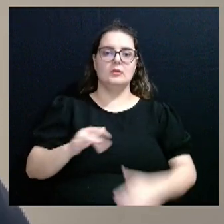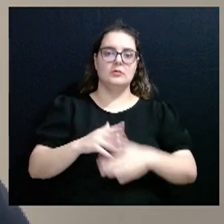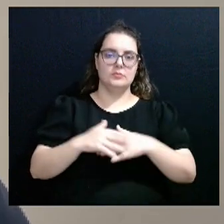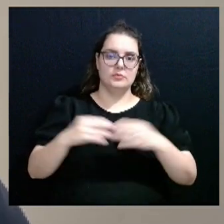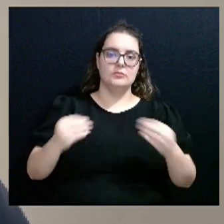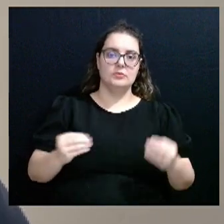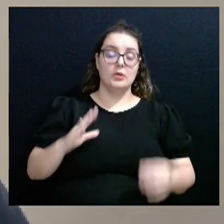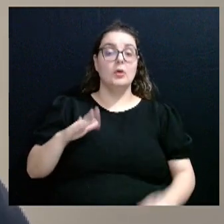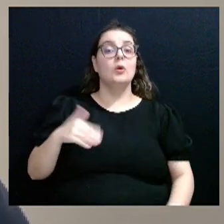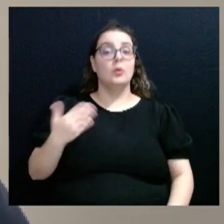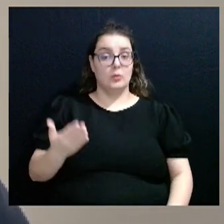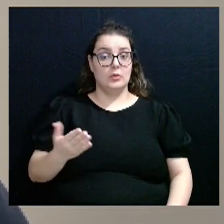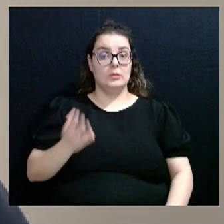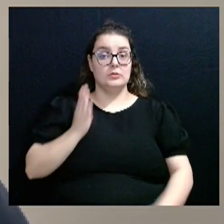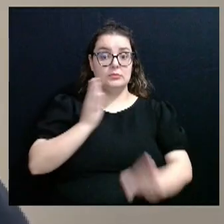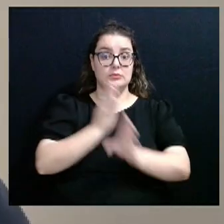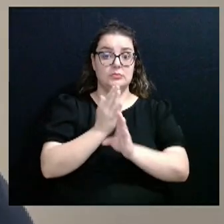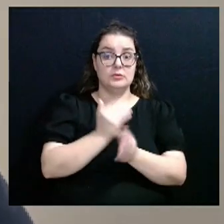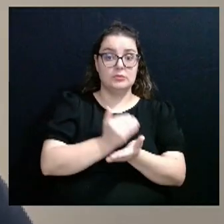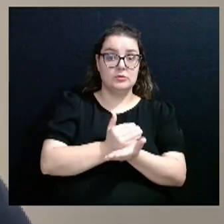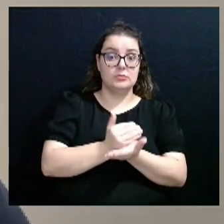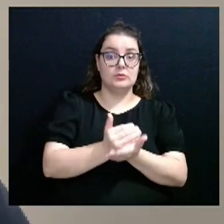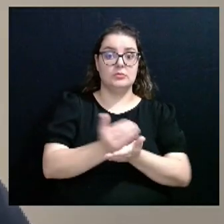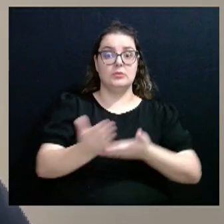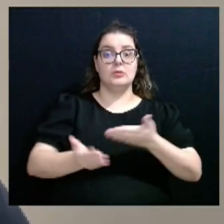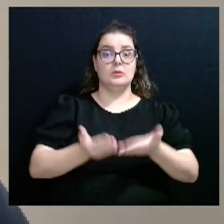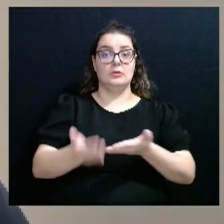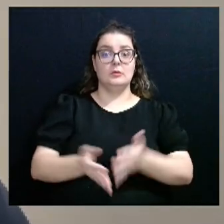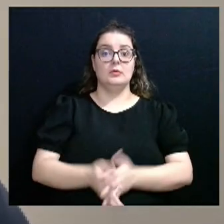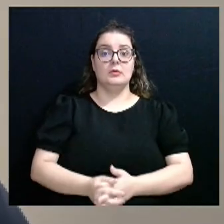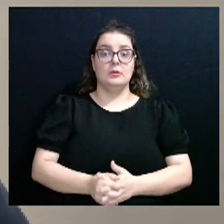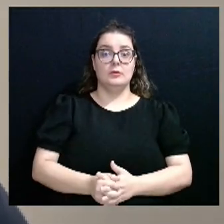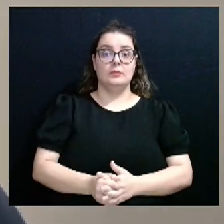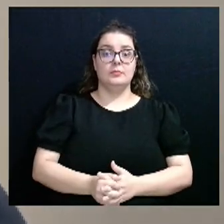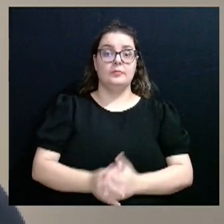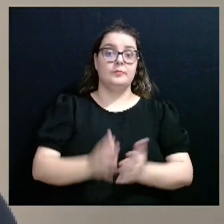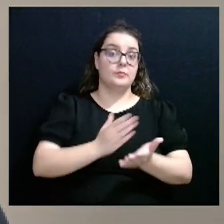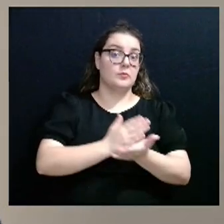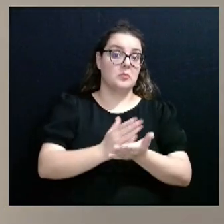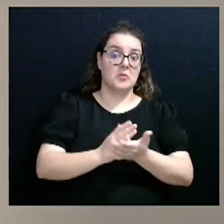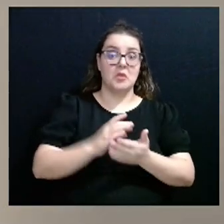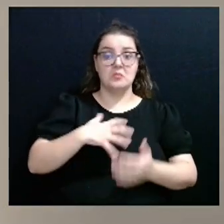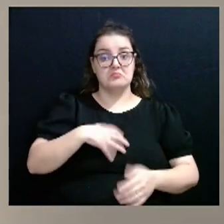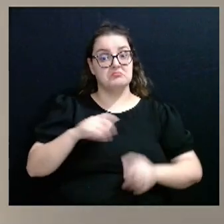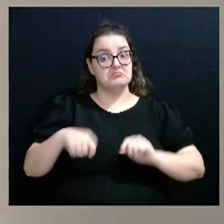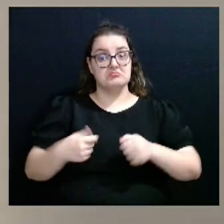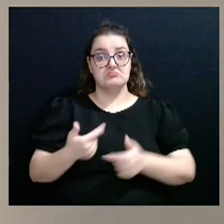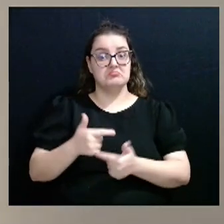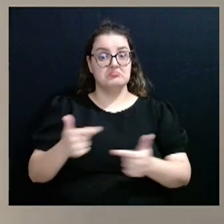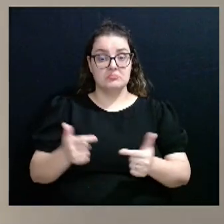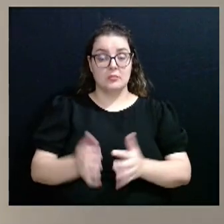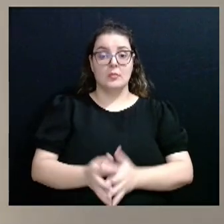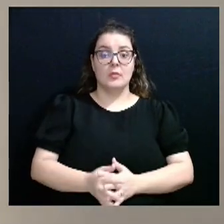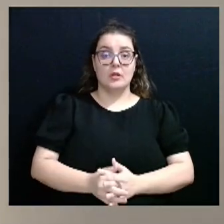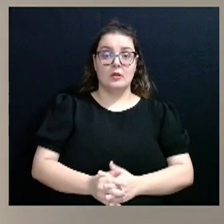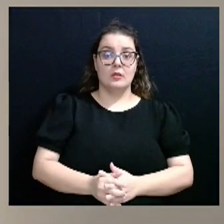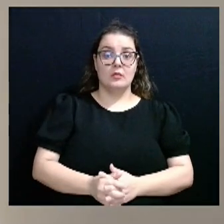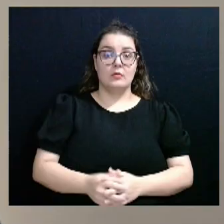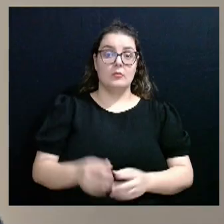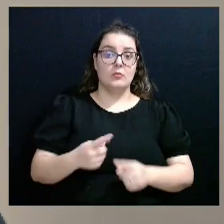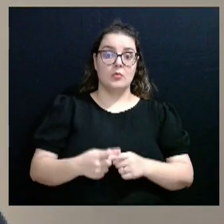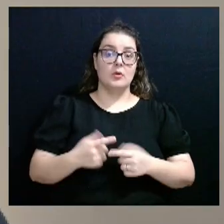quando descoberto e tratado no seu início. E no começo ele não causa sintomas, né? Porque o câncer acaba